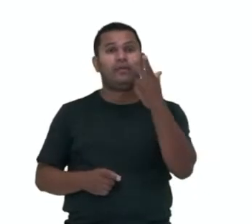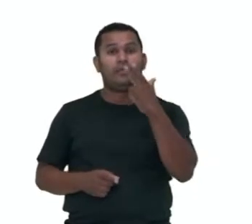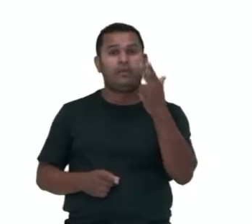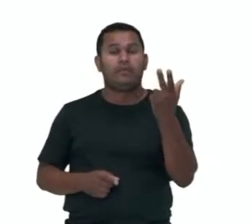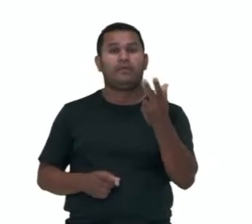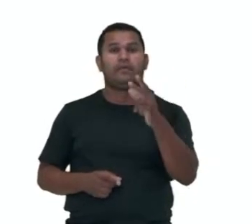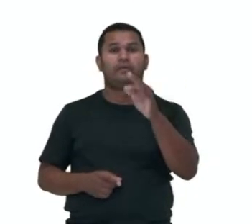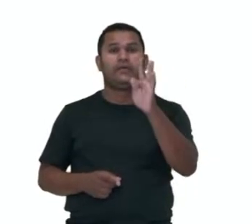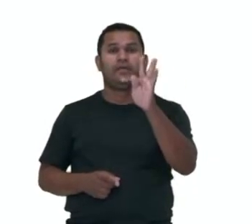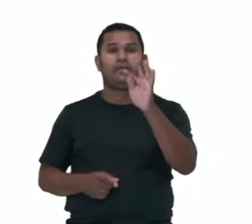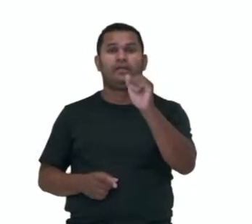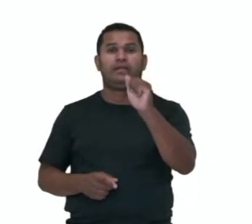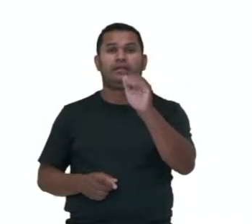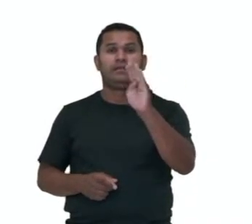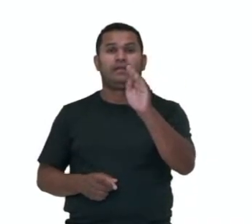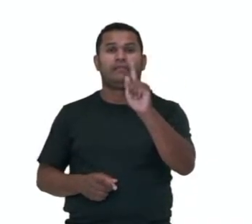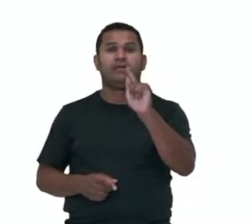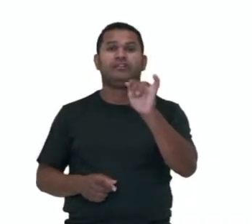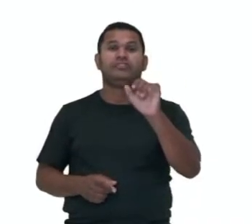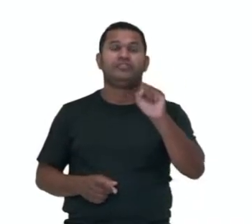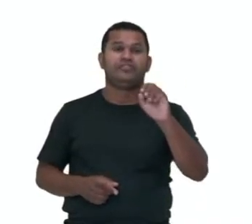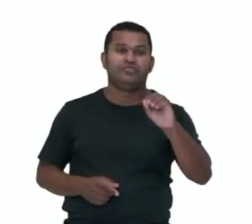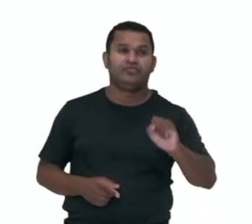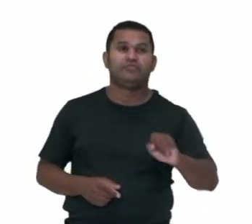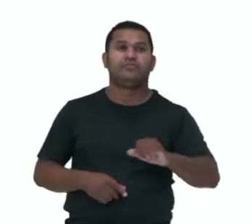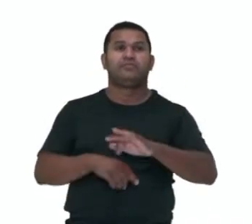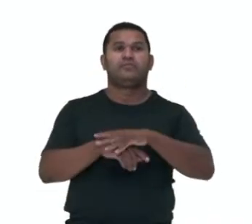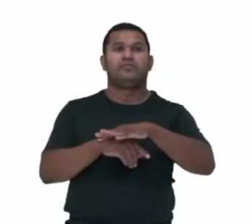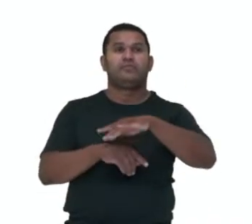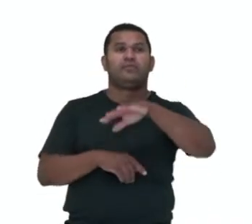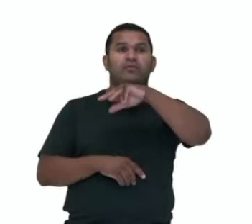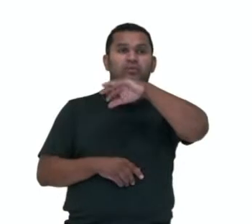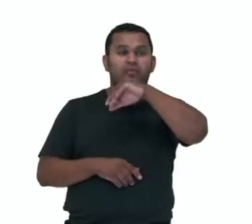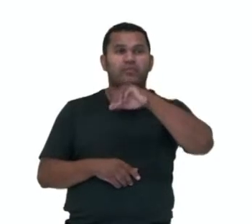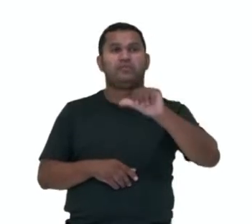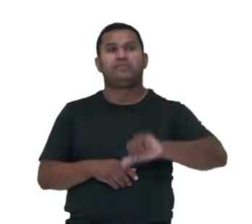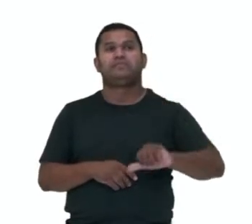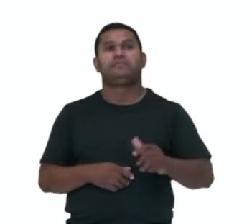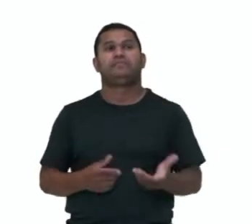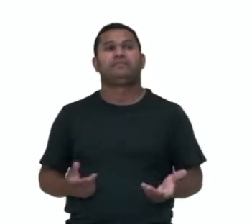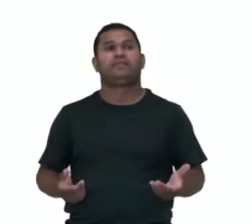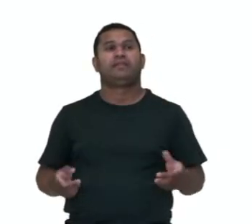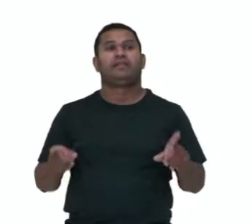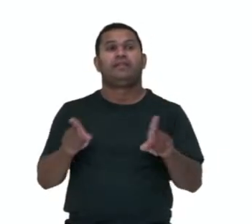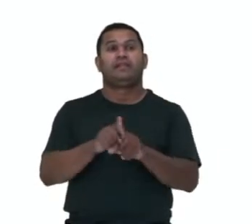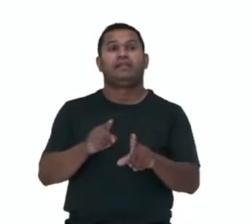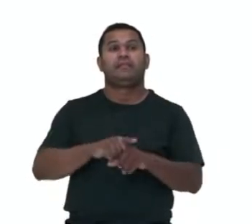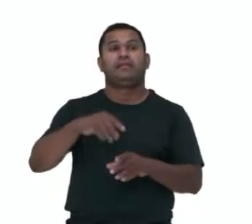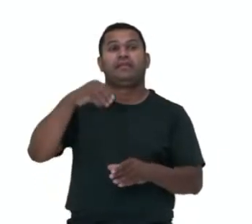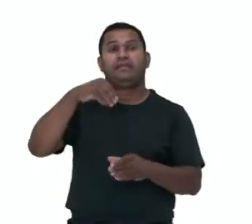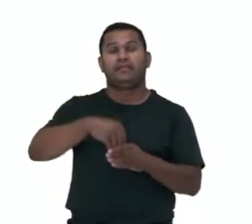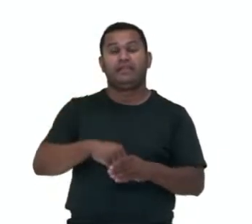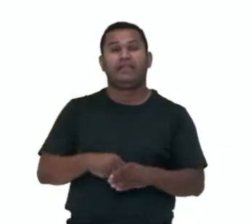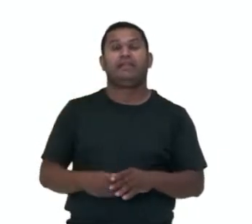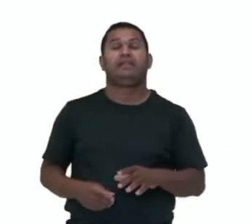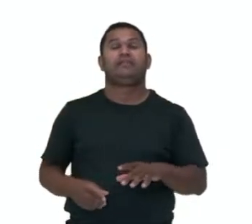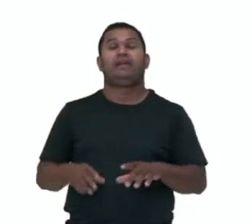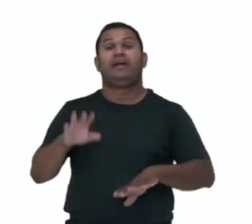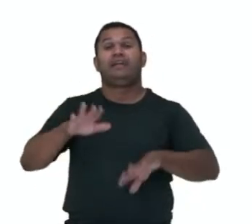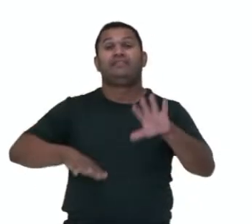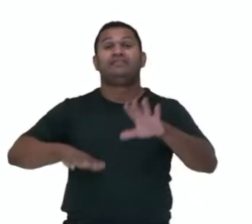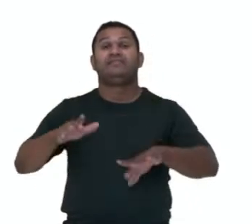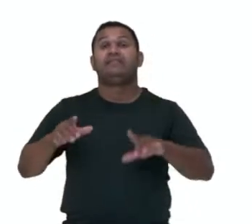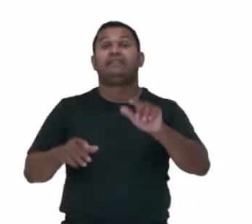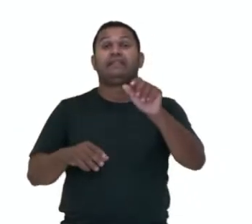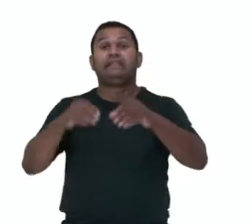sérias, infecções por agentes patogênicos, ou seja, seres biológicos ali, micro-organismos, vírus, bactérias, enfim,